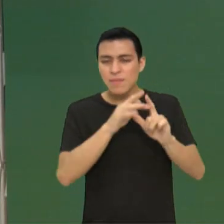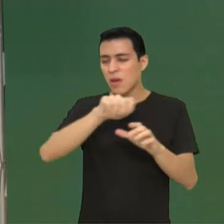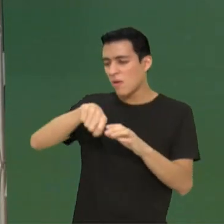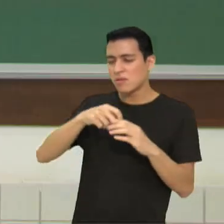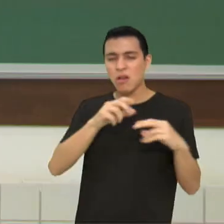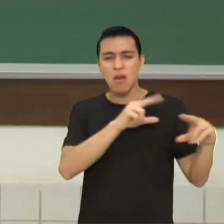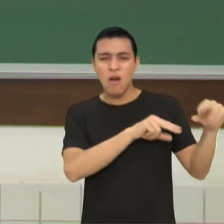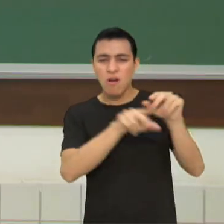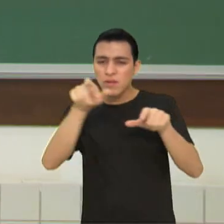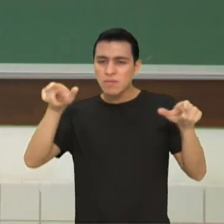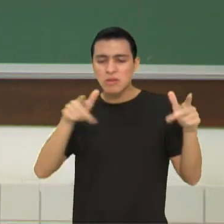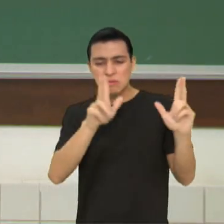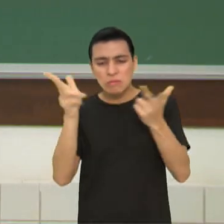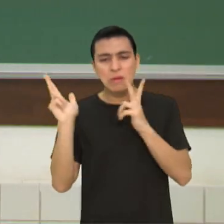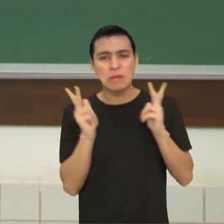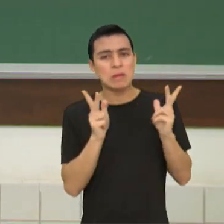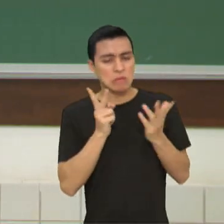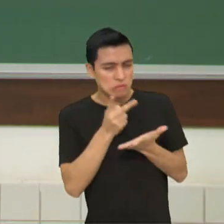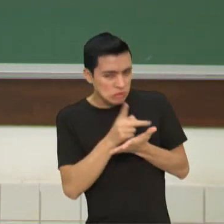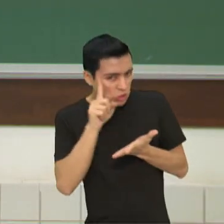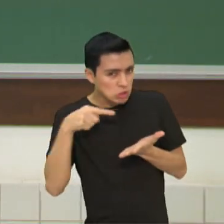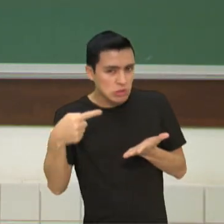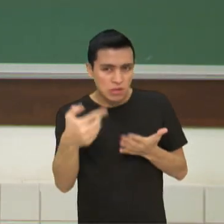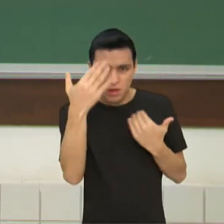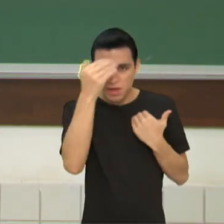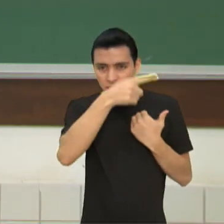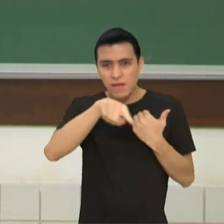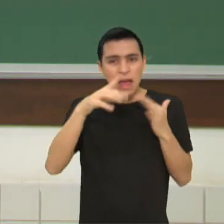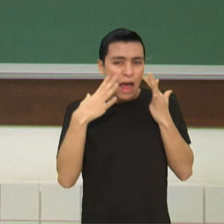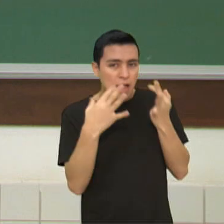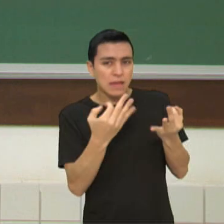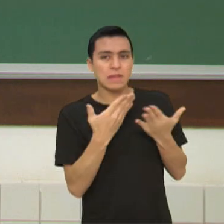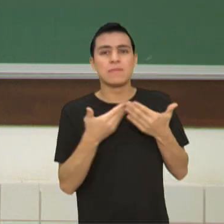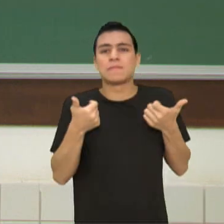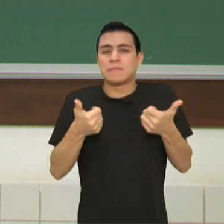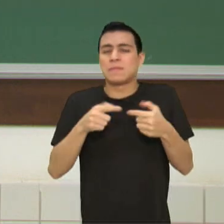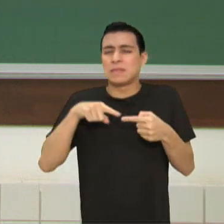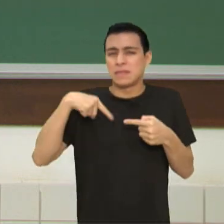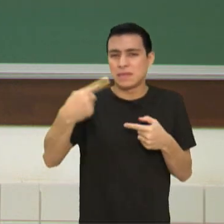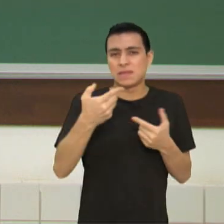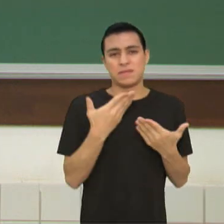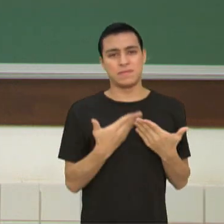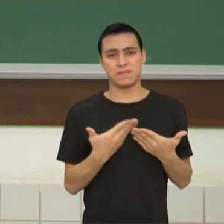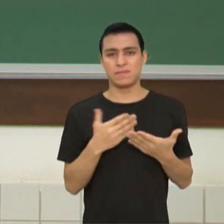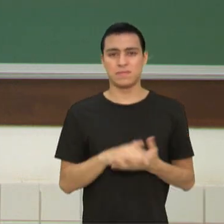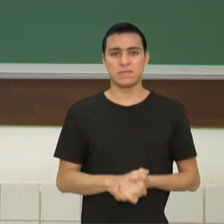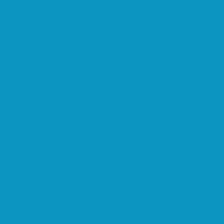está ao seu lado. Mantenha uma rotina. Obrigado por acompanhar a aula de hoje e até a próxima.